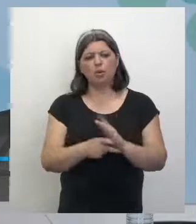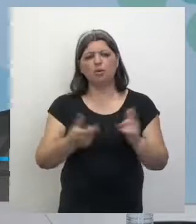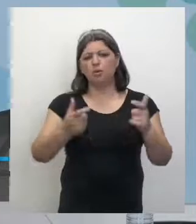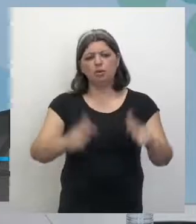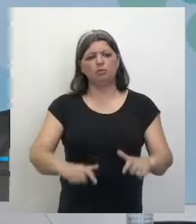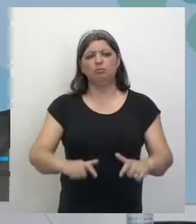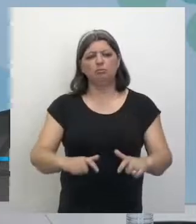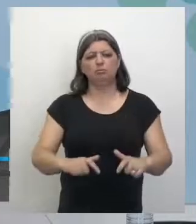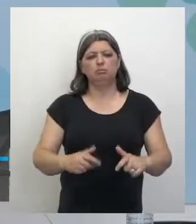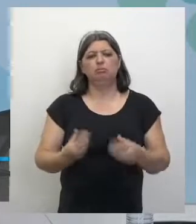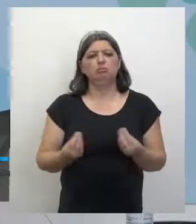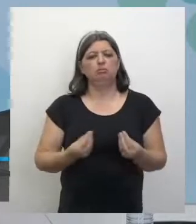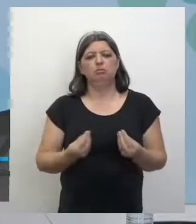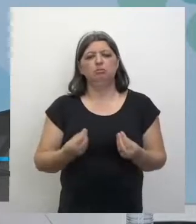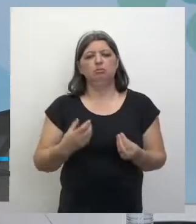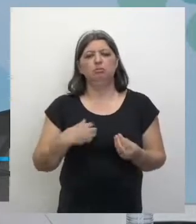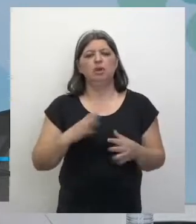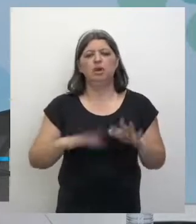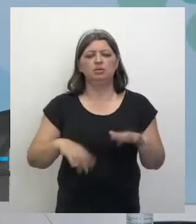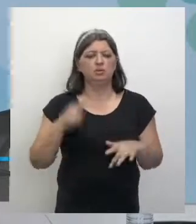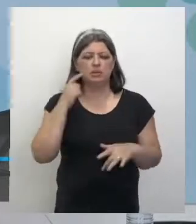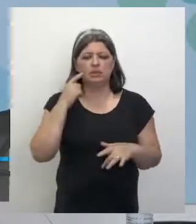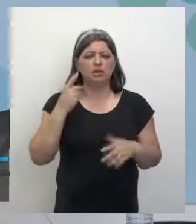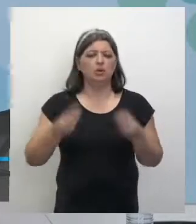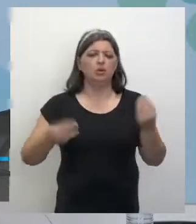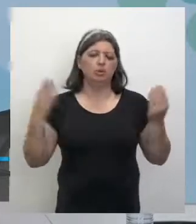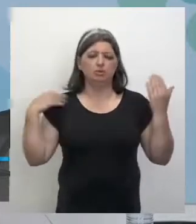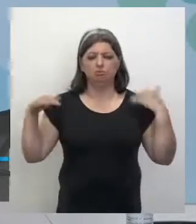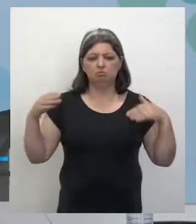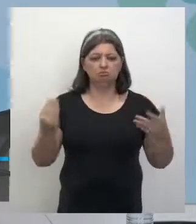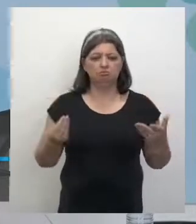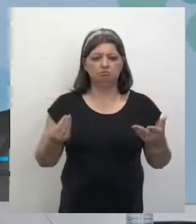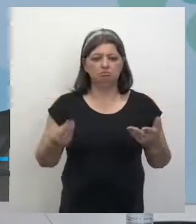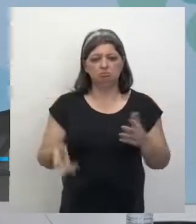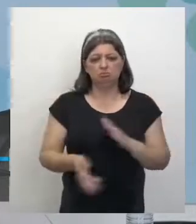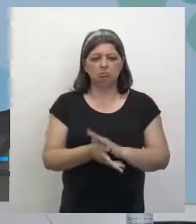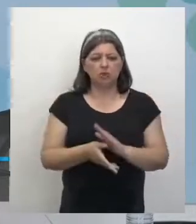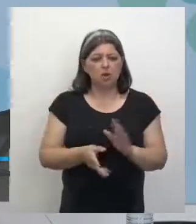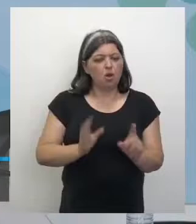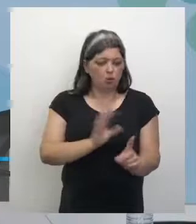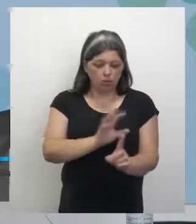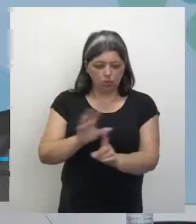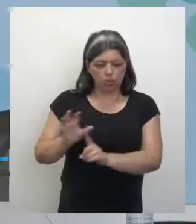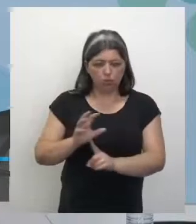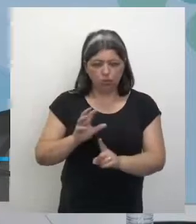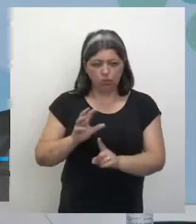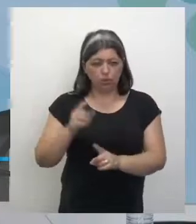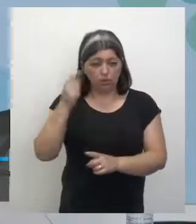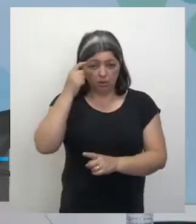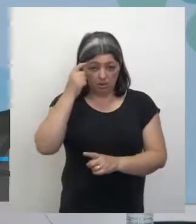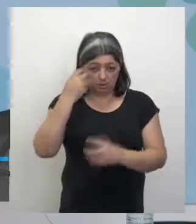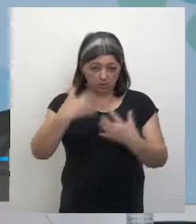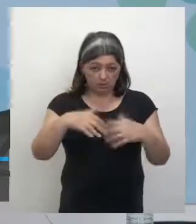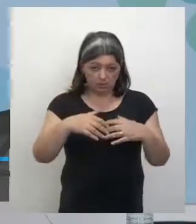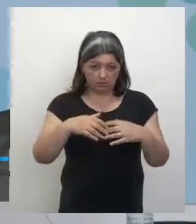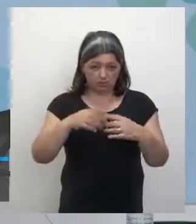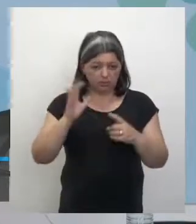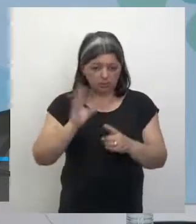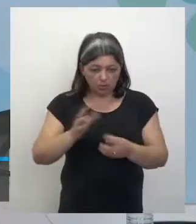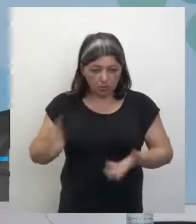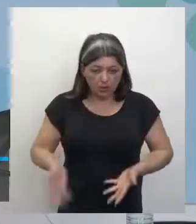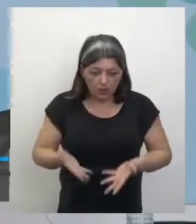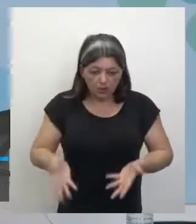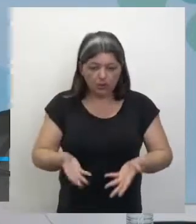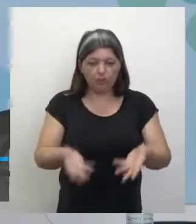o sujeito ele se torna meio blasé, porque ele tem tantos estímulos sensoriais, e ele é tão estimulado no seu